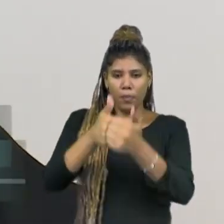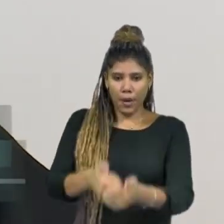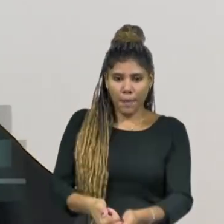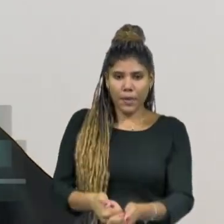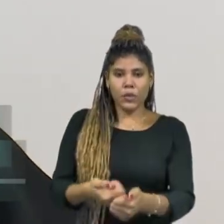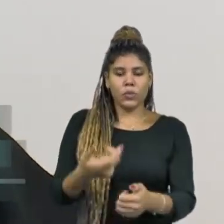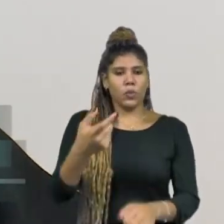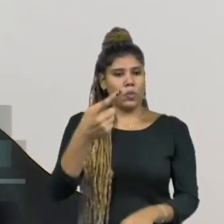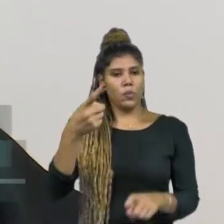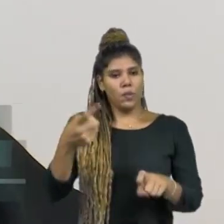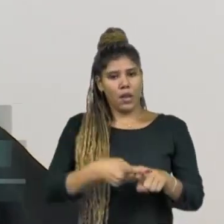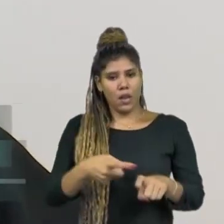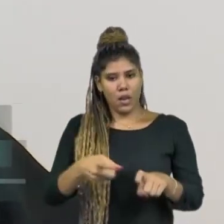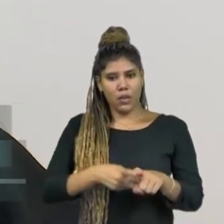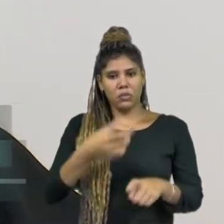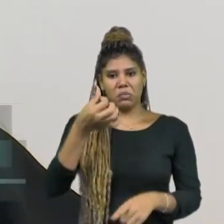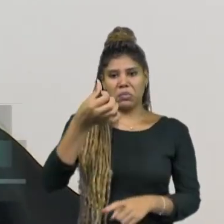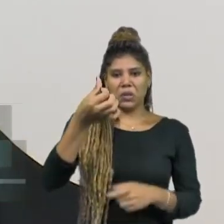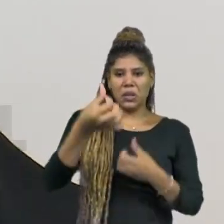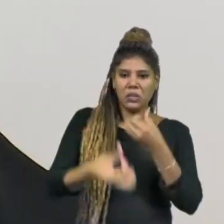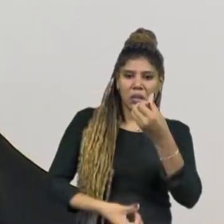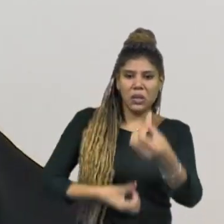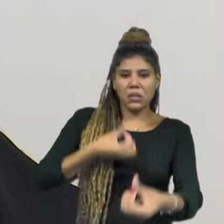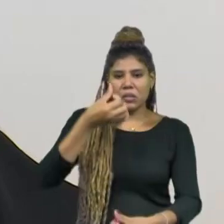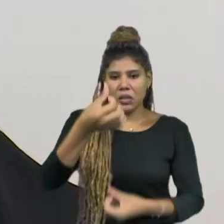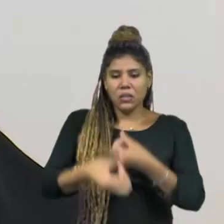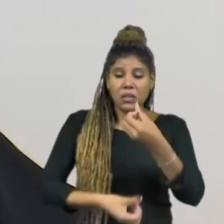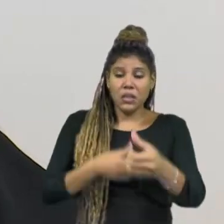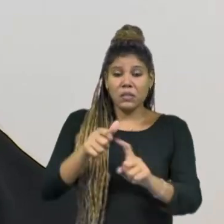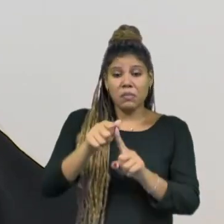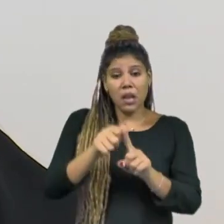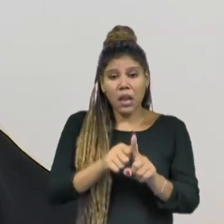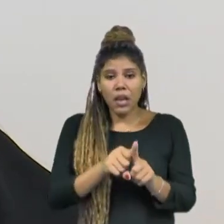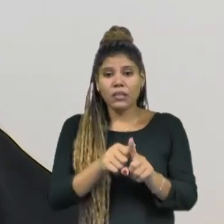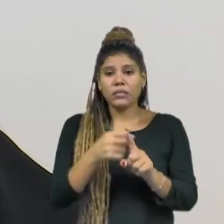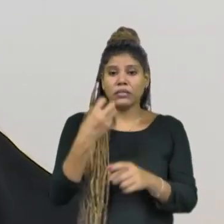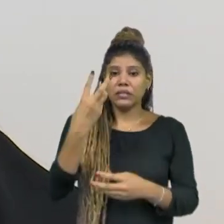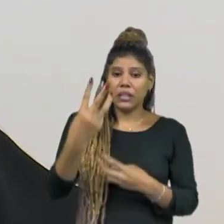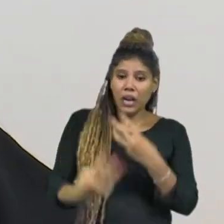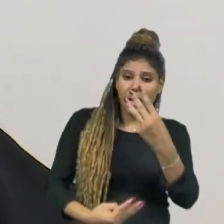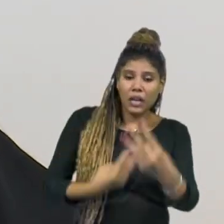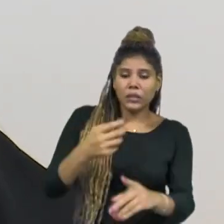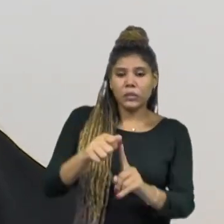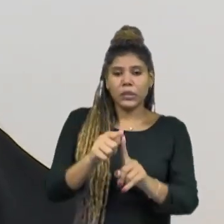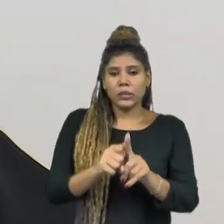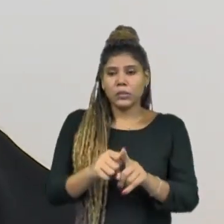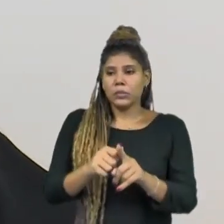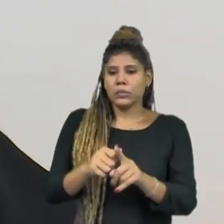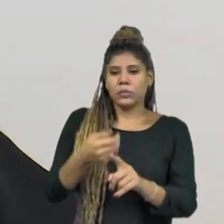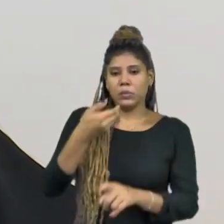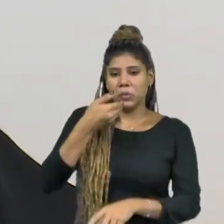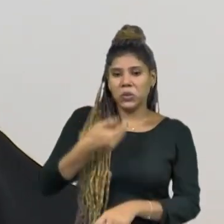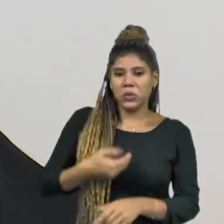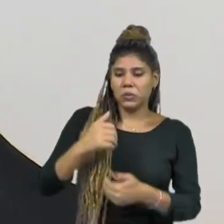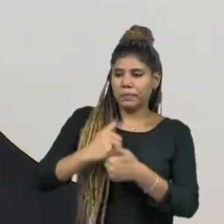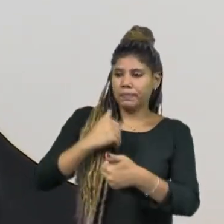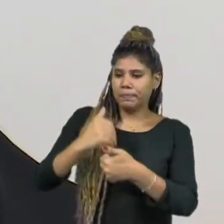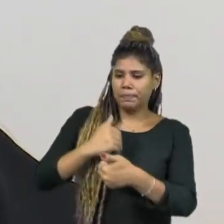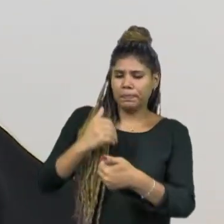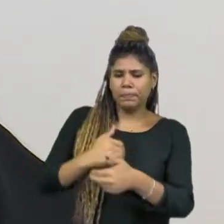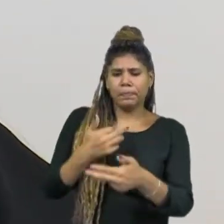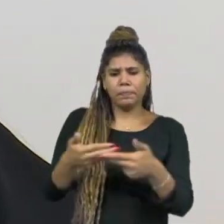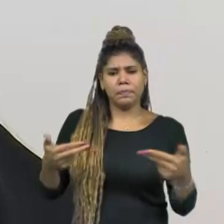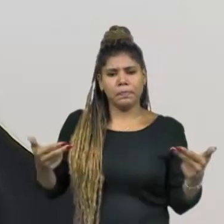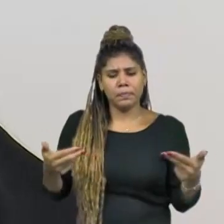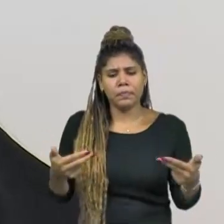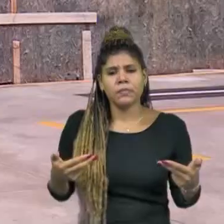médico a cada 6 meses, pelo menos, tirando algumas dúvidas, pedindo orientação para conseguir